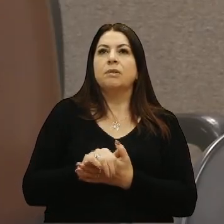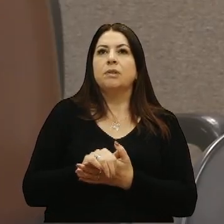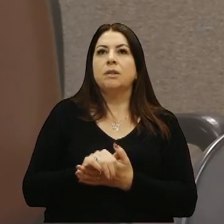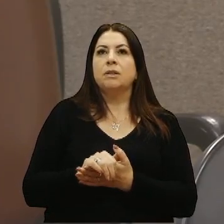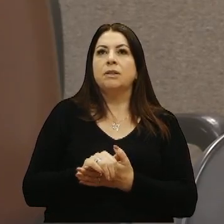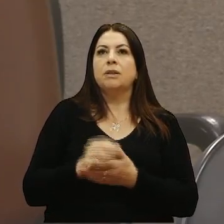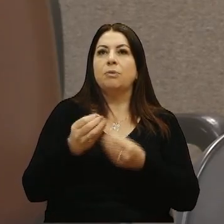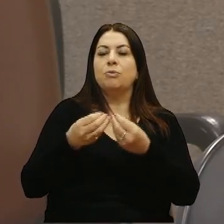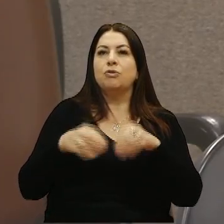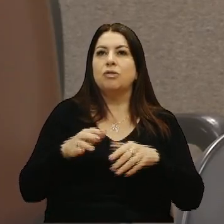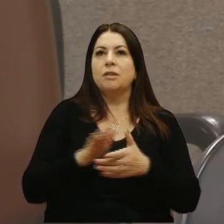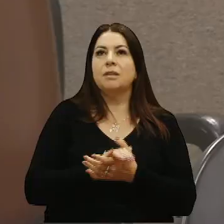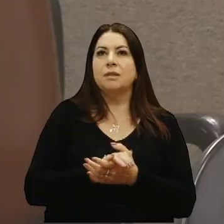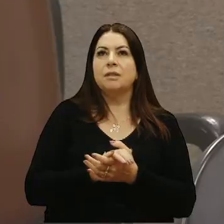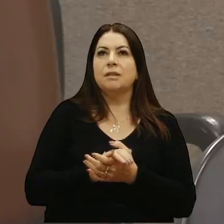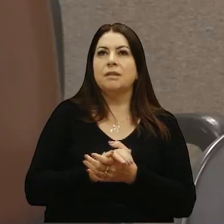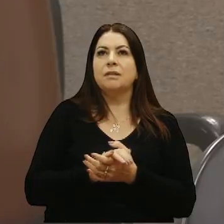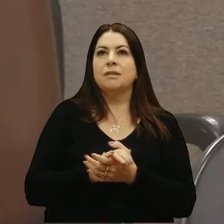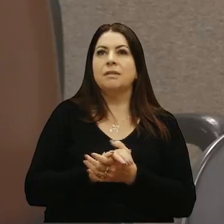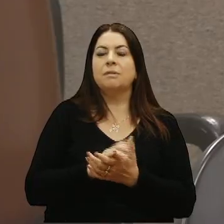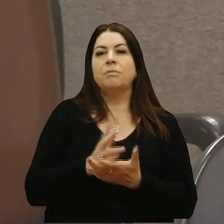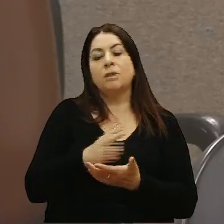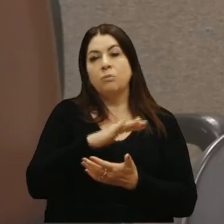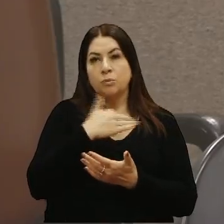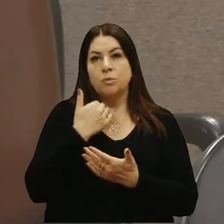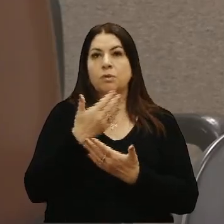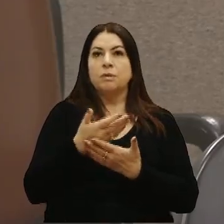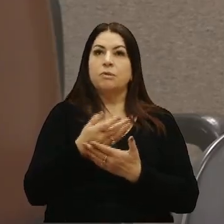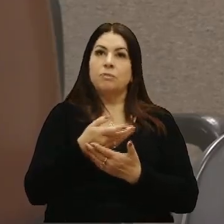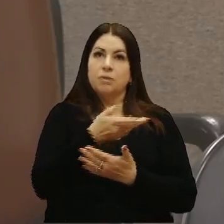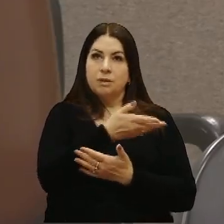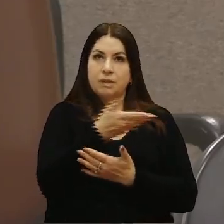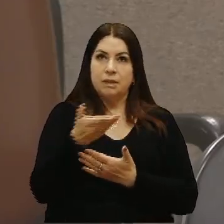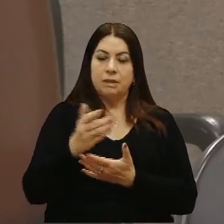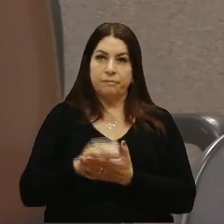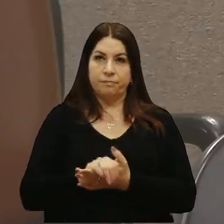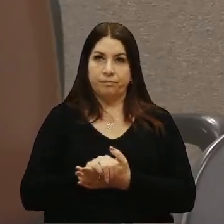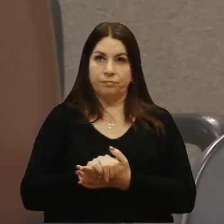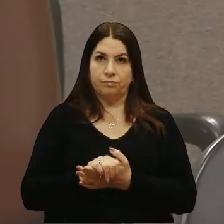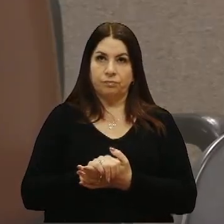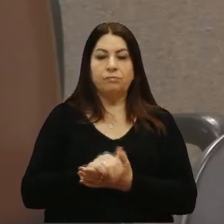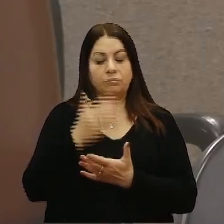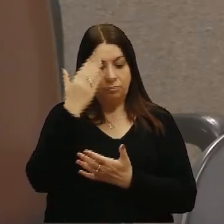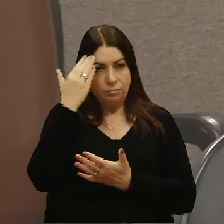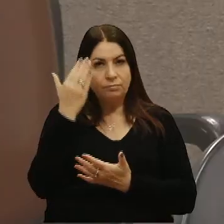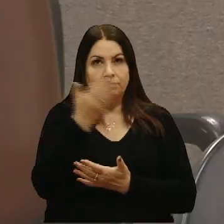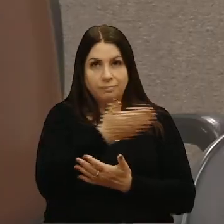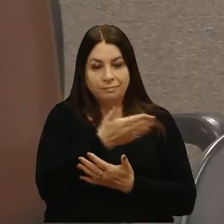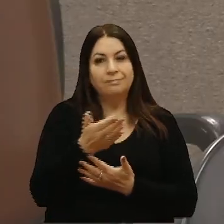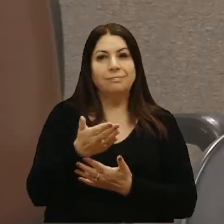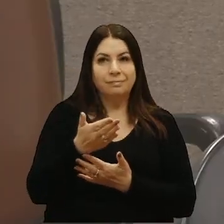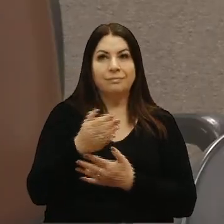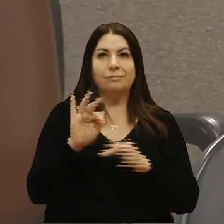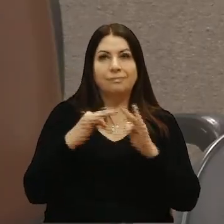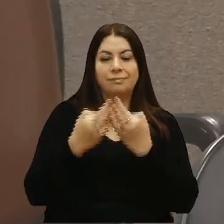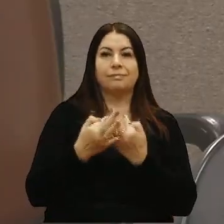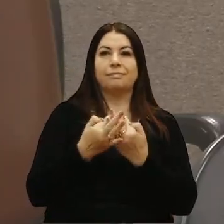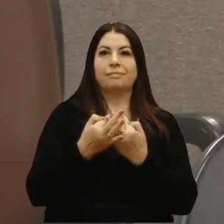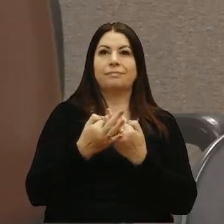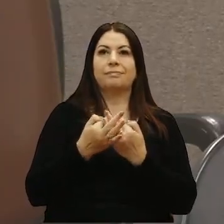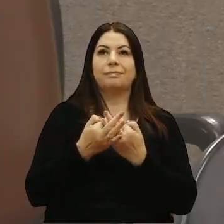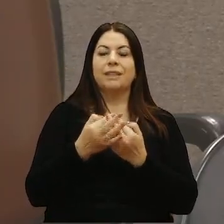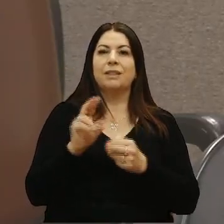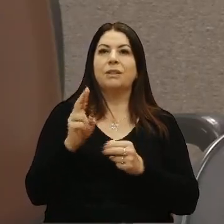e prejudicar até a questão do falecimento. Então, quero desejar, agradecer, né, a família que cedeu o